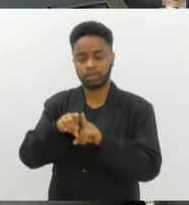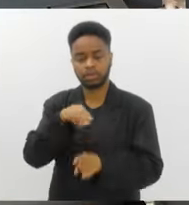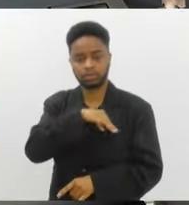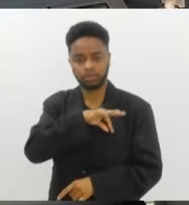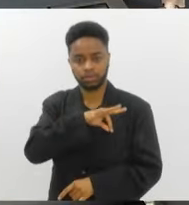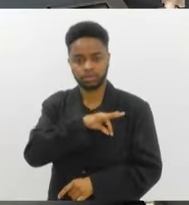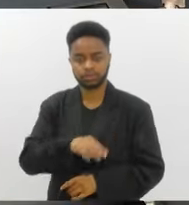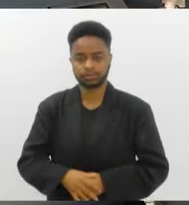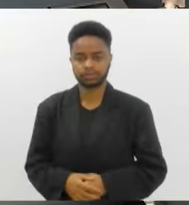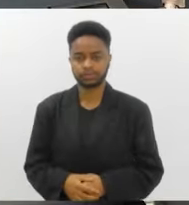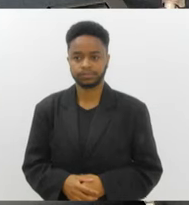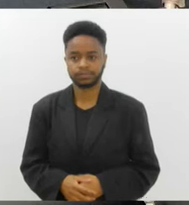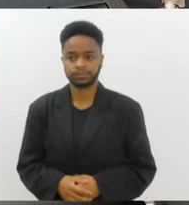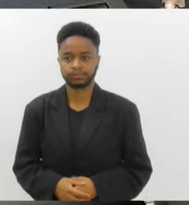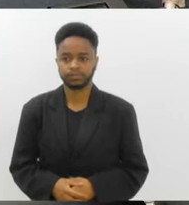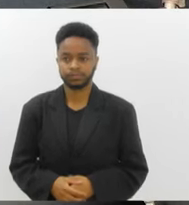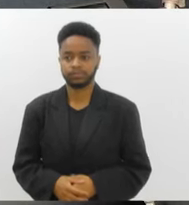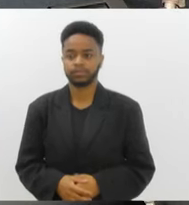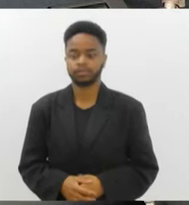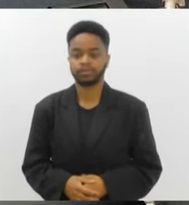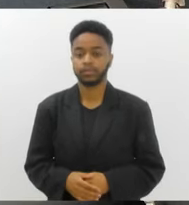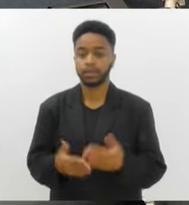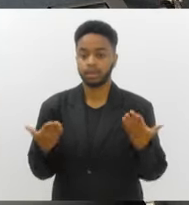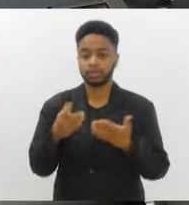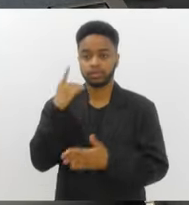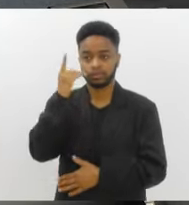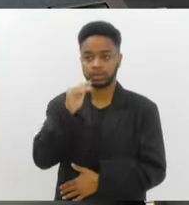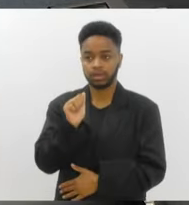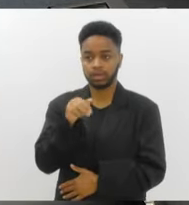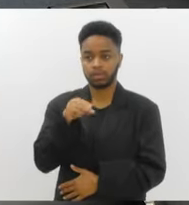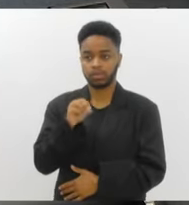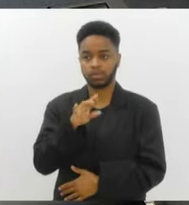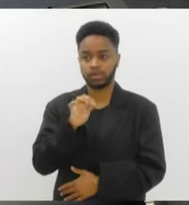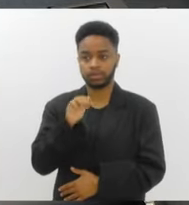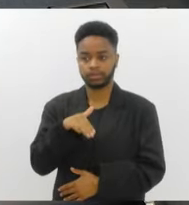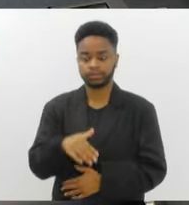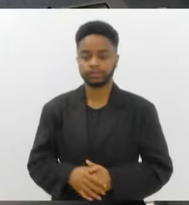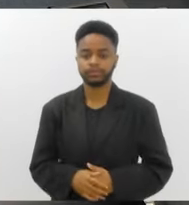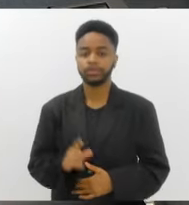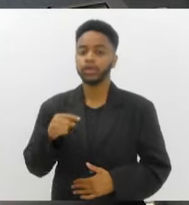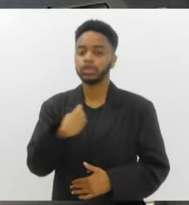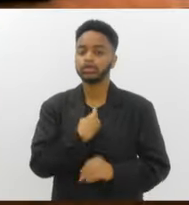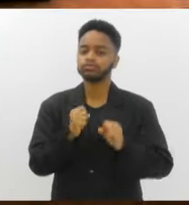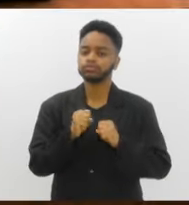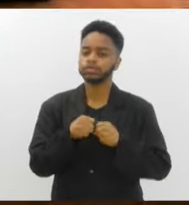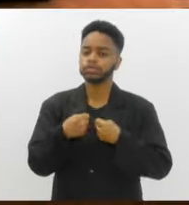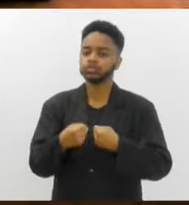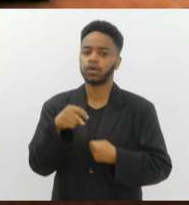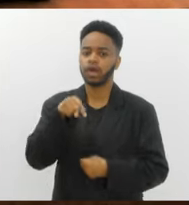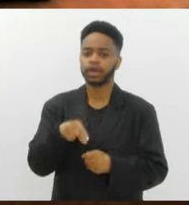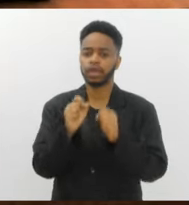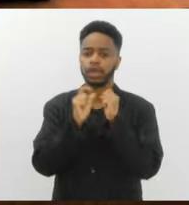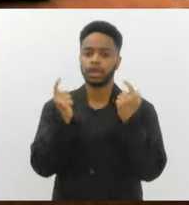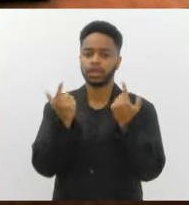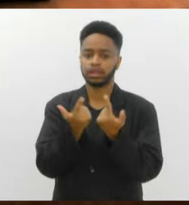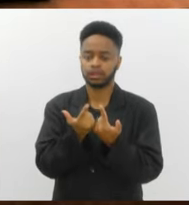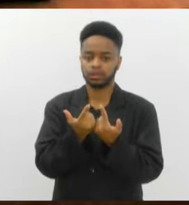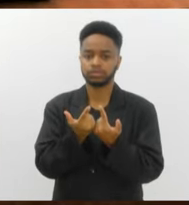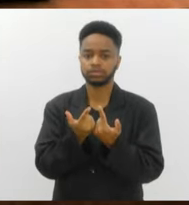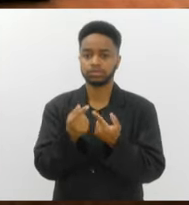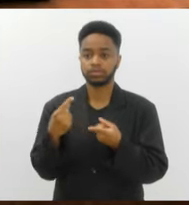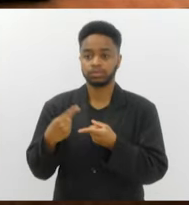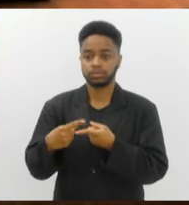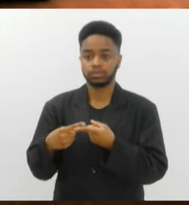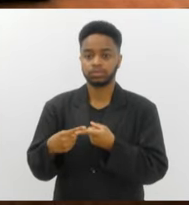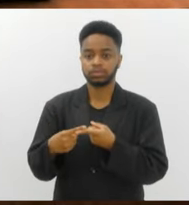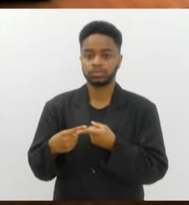pela ordem. Obrigado, deputado Dino. Deputado Rodrigo Amorim. Não, peguei outro. Senhor presidente, a gente tem feito um esforço nessa casa que, através do